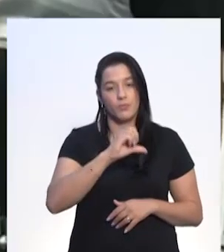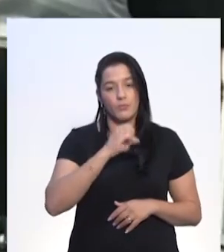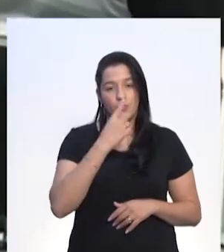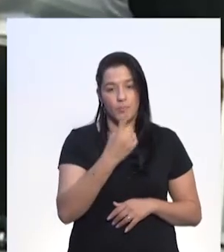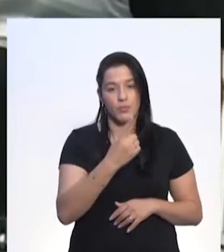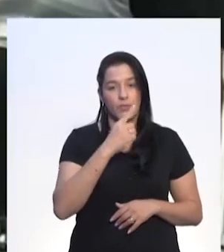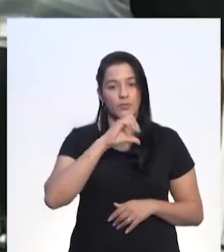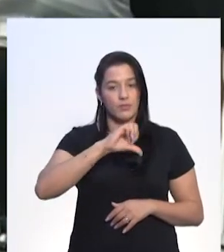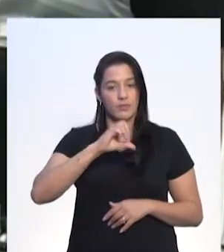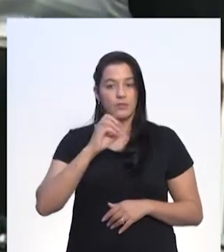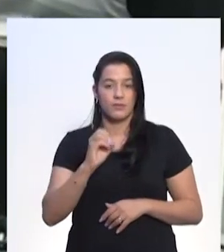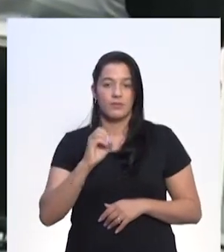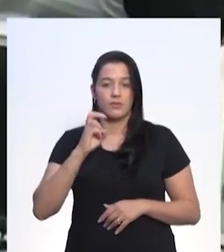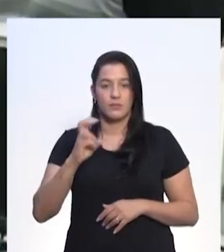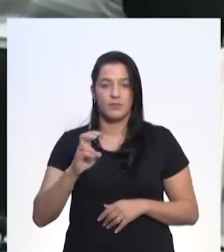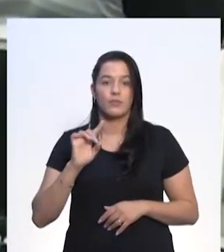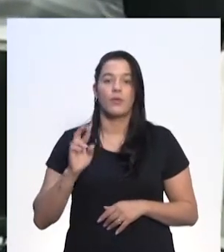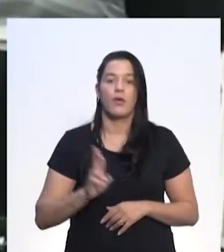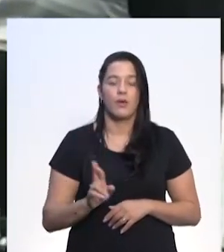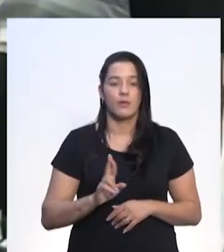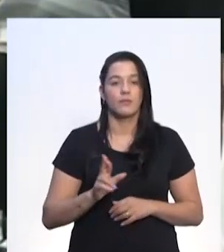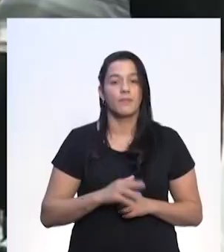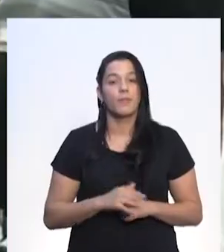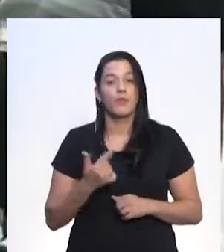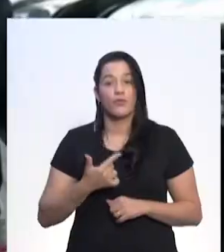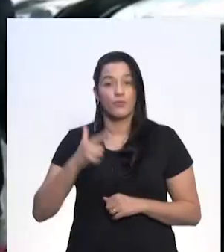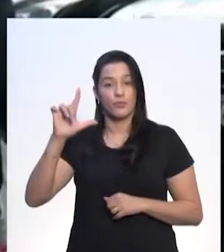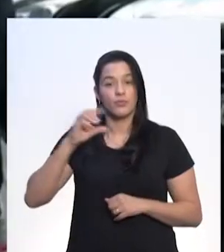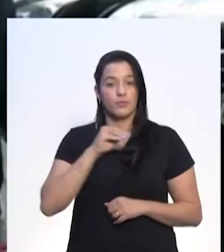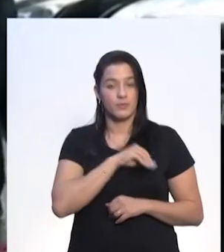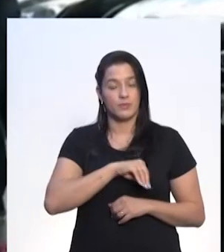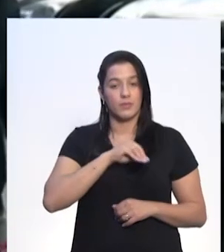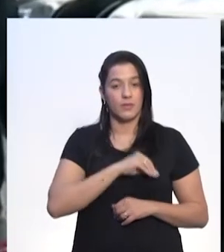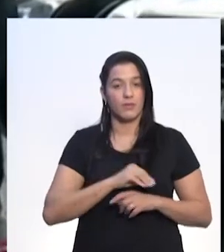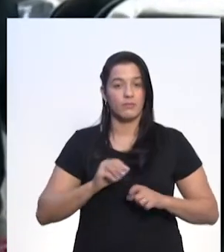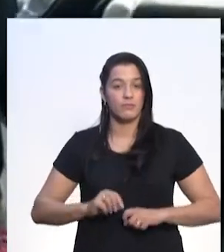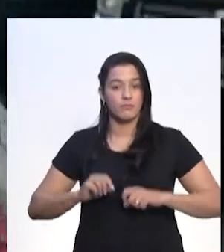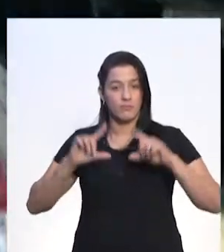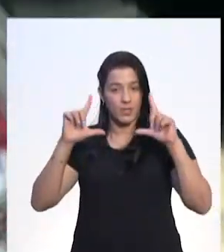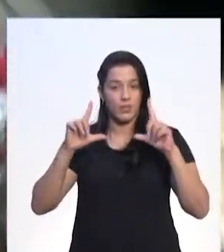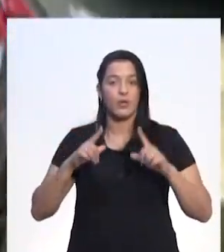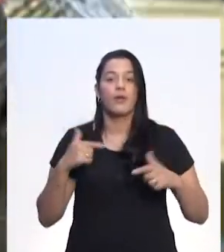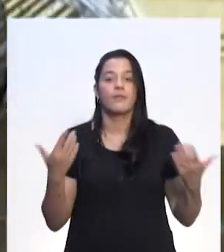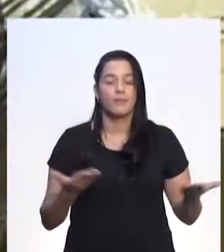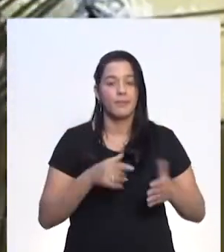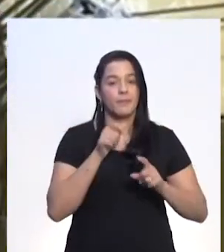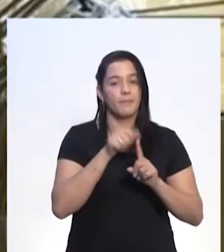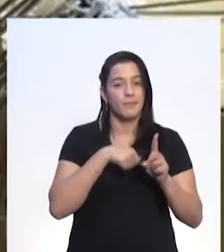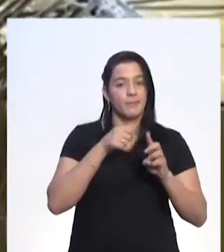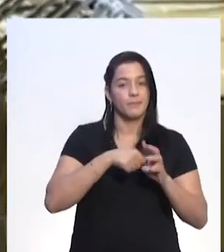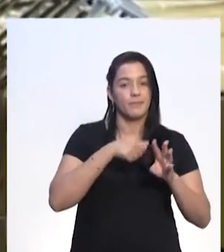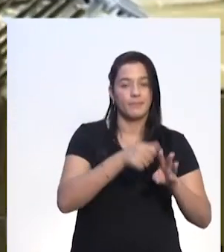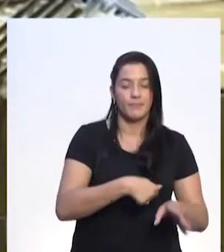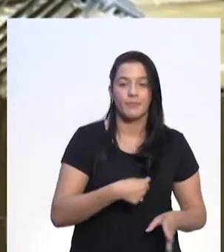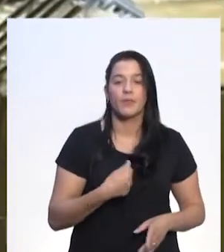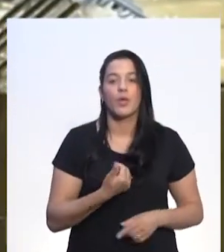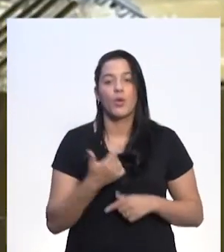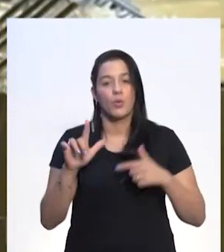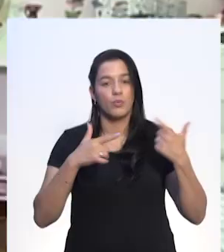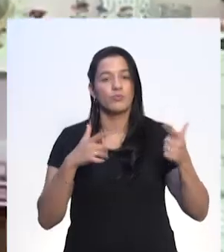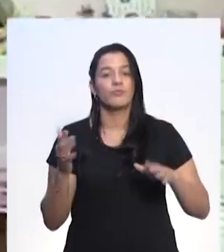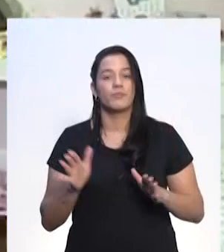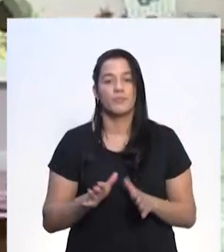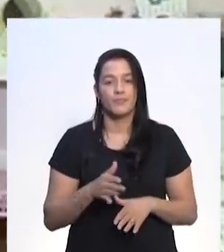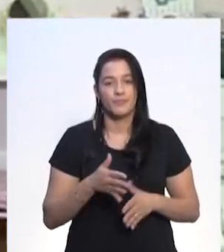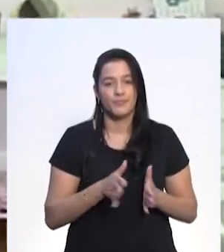1.905. Enquanto saem os trabalhadores de maior salário, a pesquisa vem apontando mês a mês o aumento de posições mais